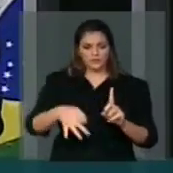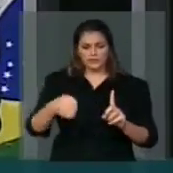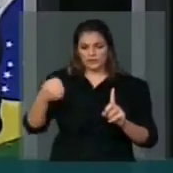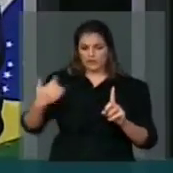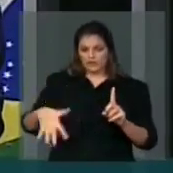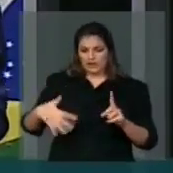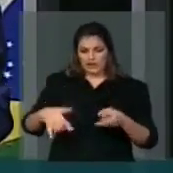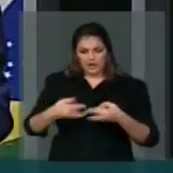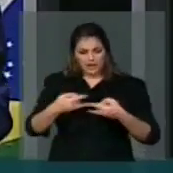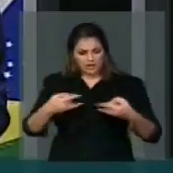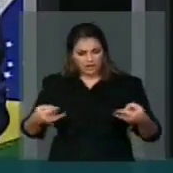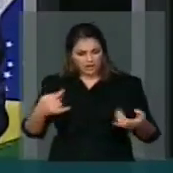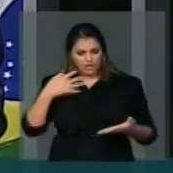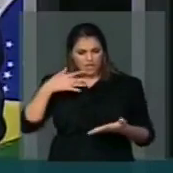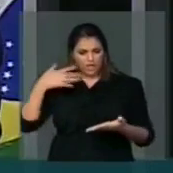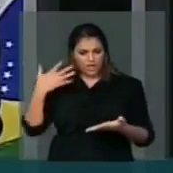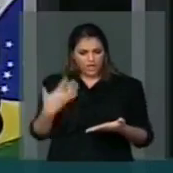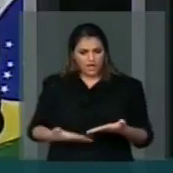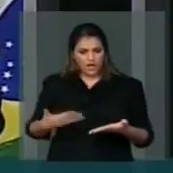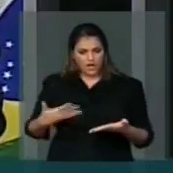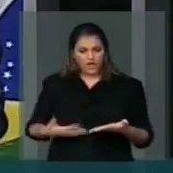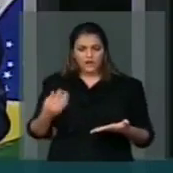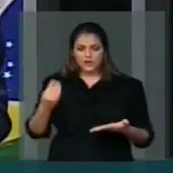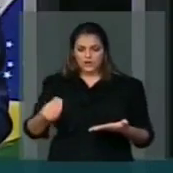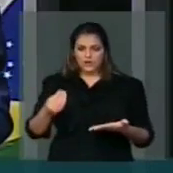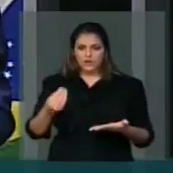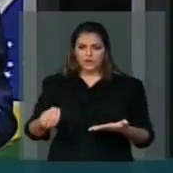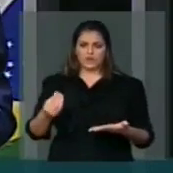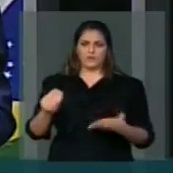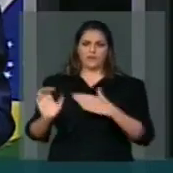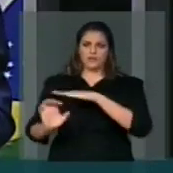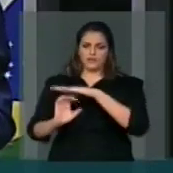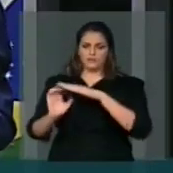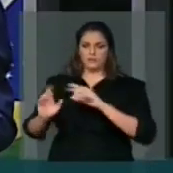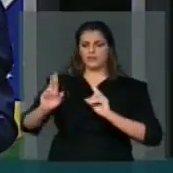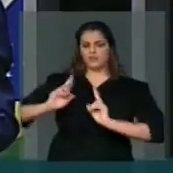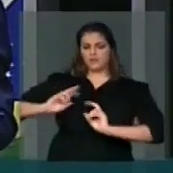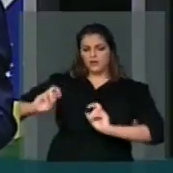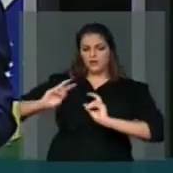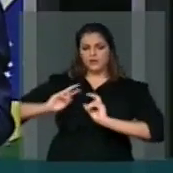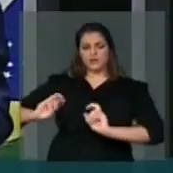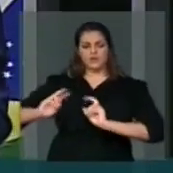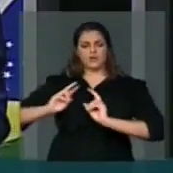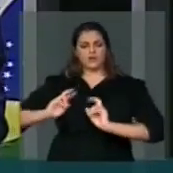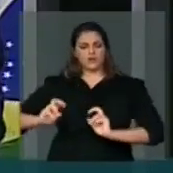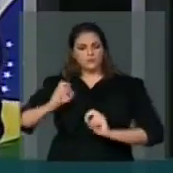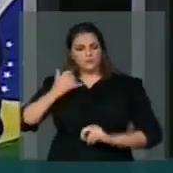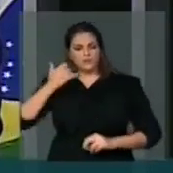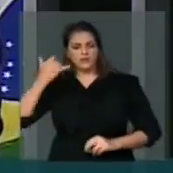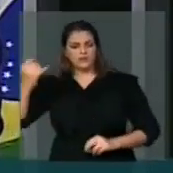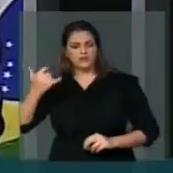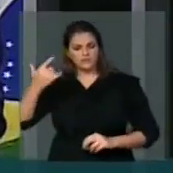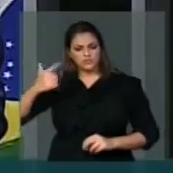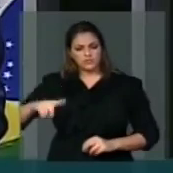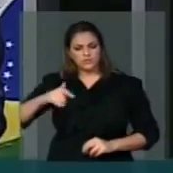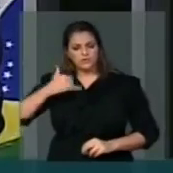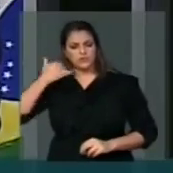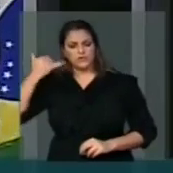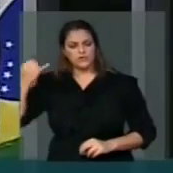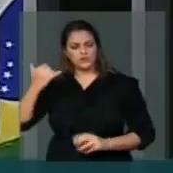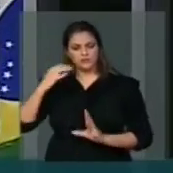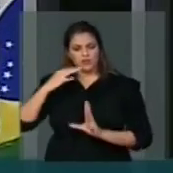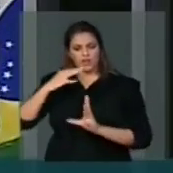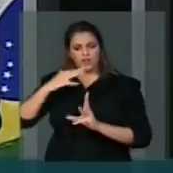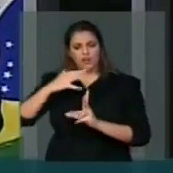Porque descaradamente essas companhias cobram o impulso de cada chamada. E